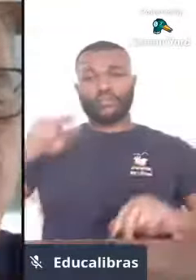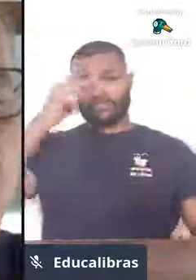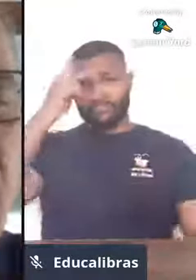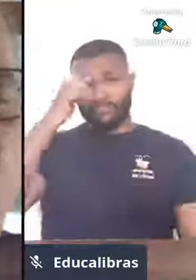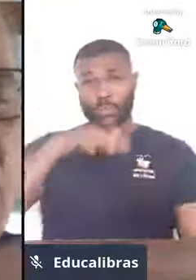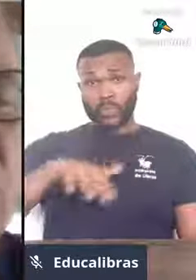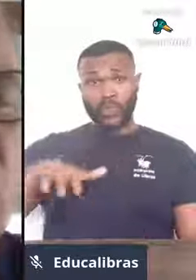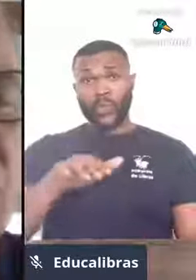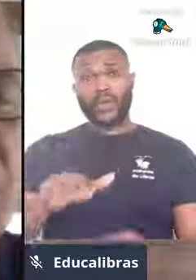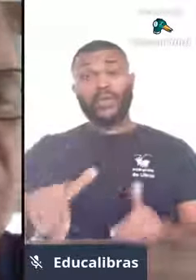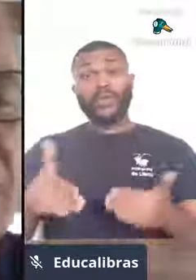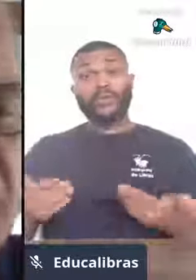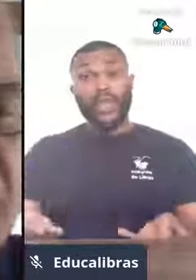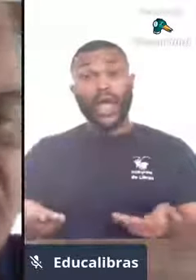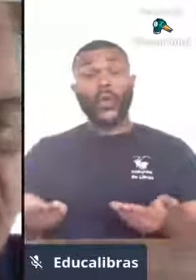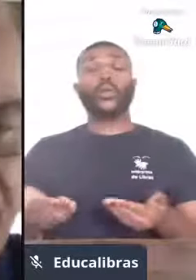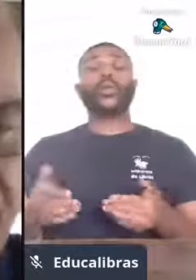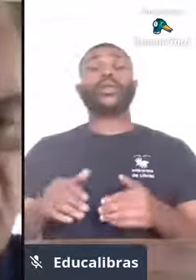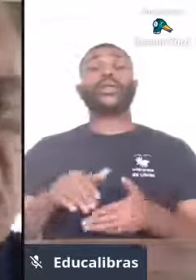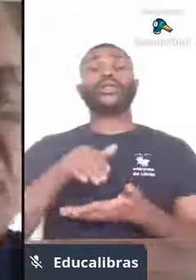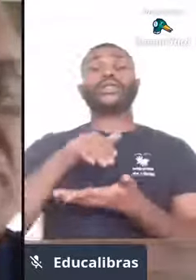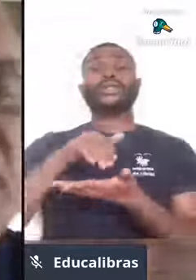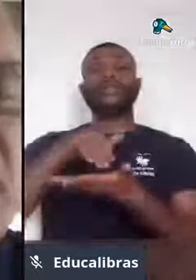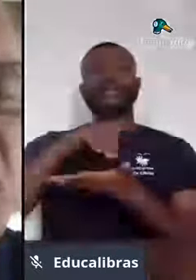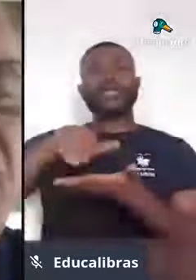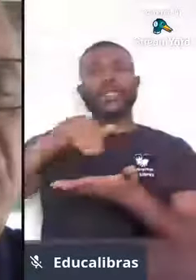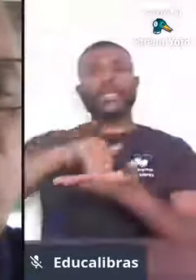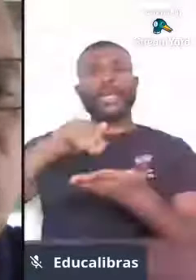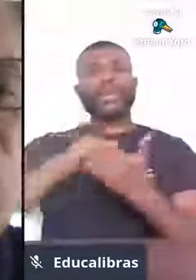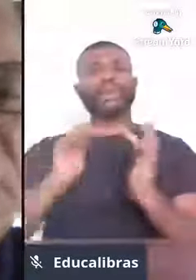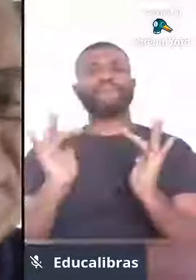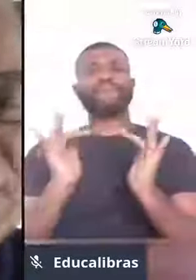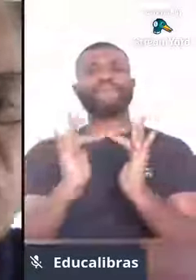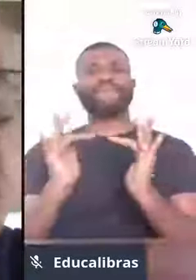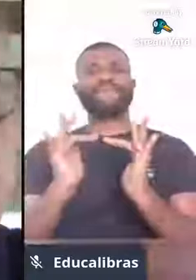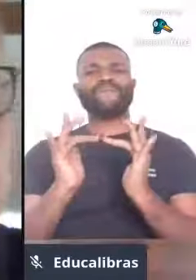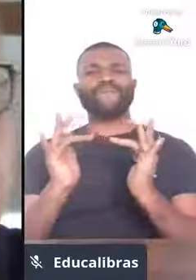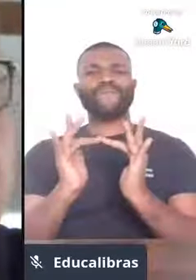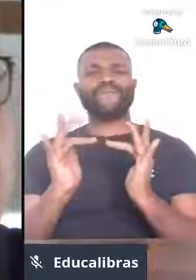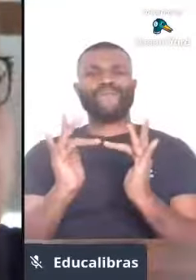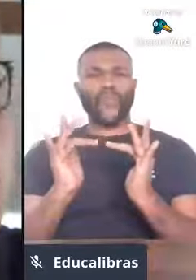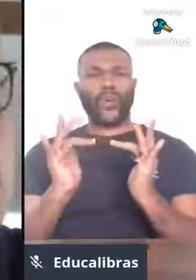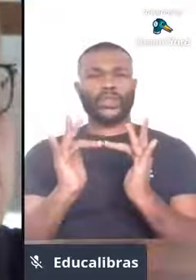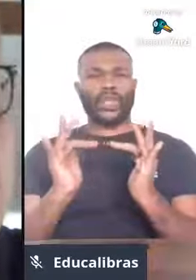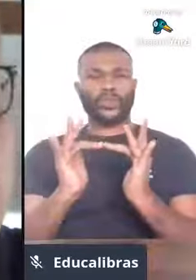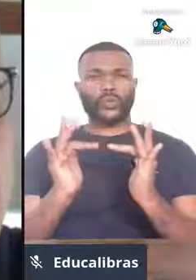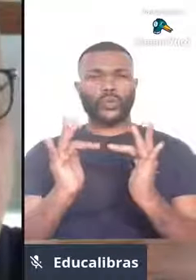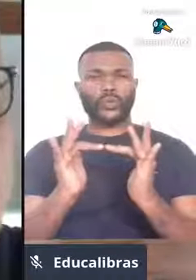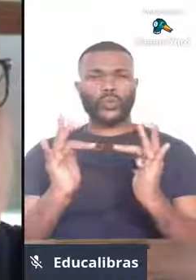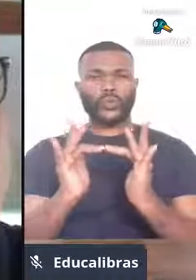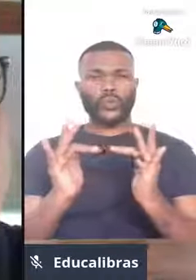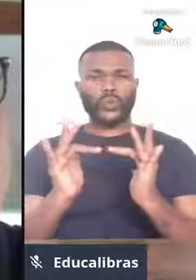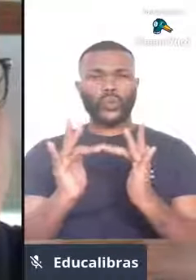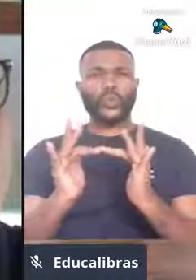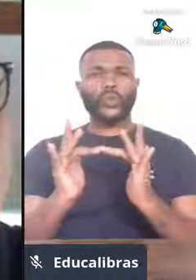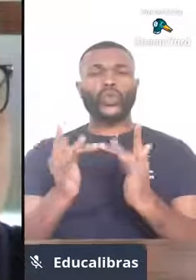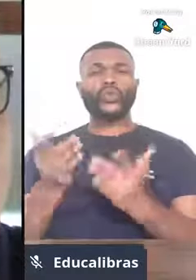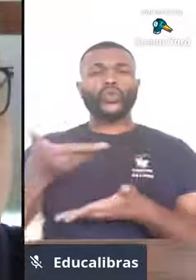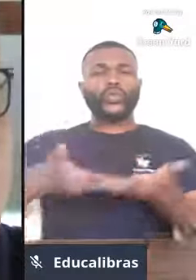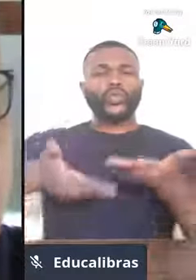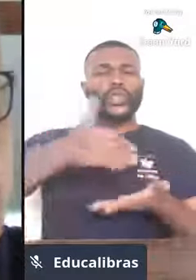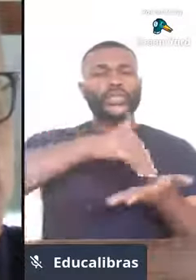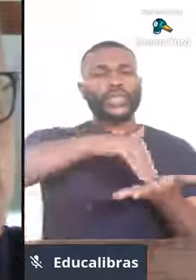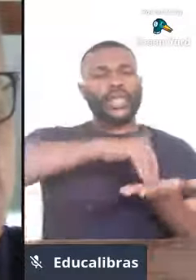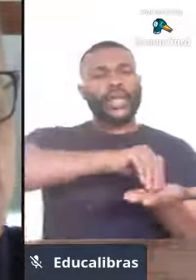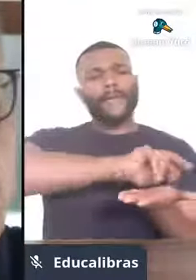né, horizontalizada, que seria um filtro das ações das outras secretarias. E quando